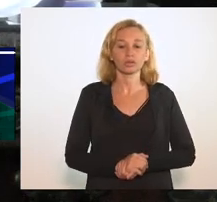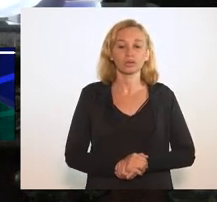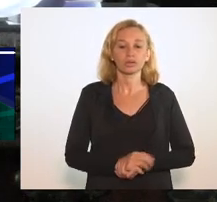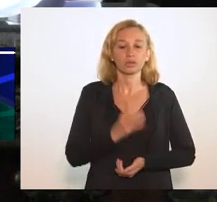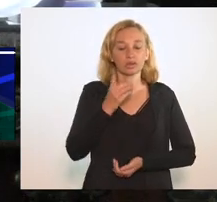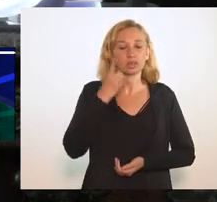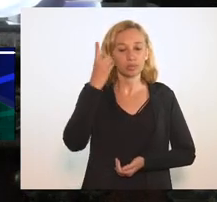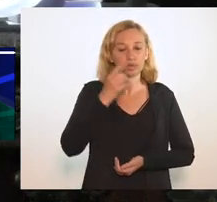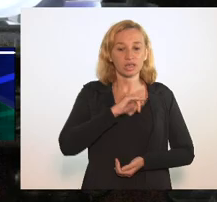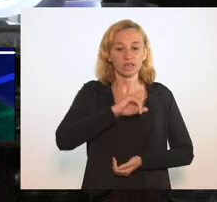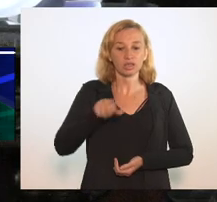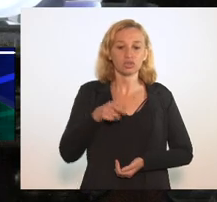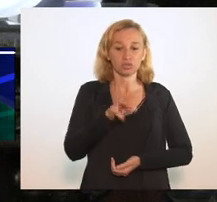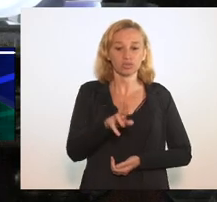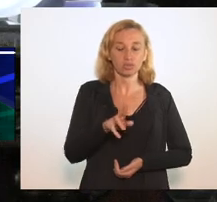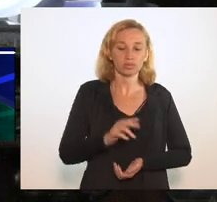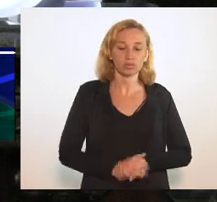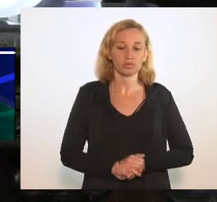Deputada Tia Ju.